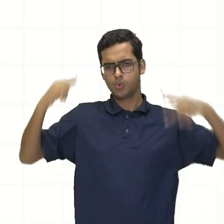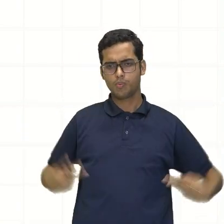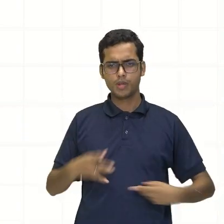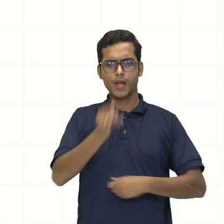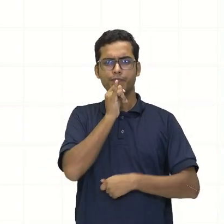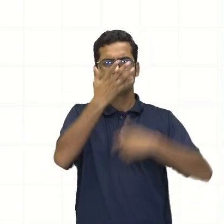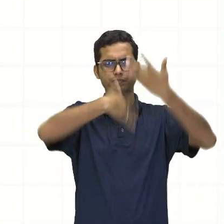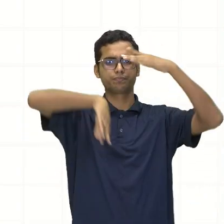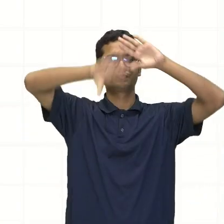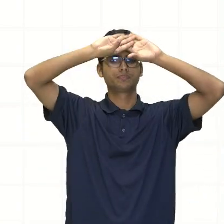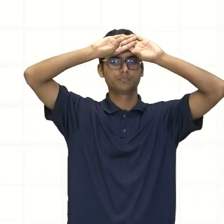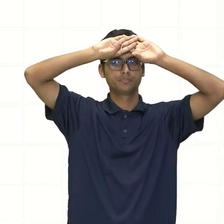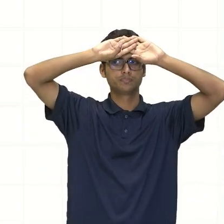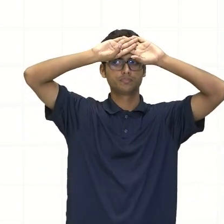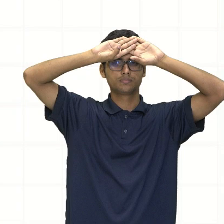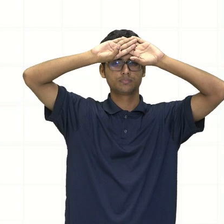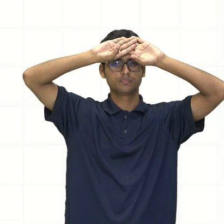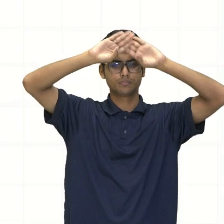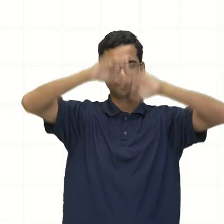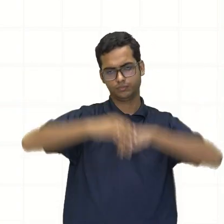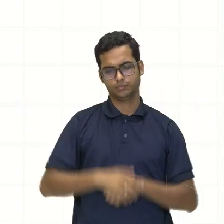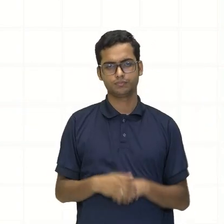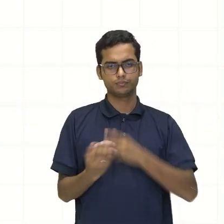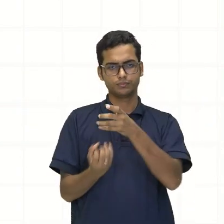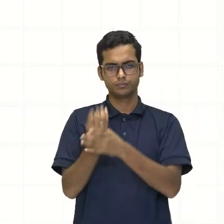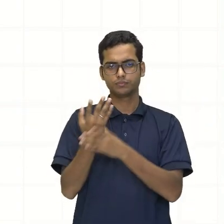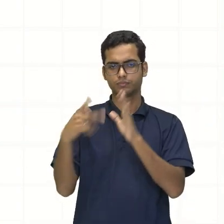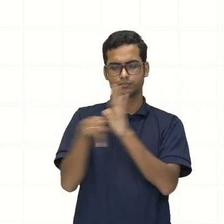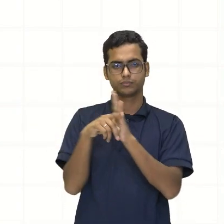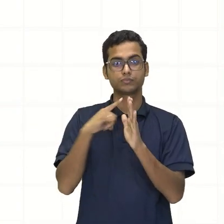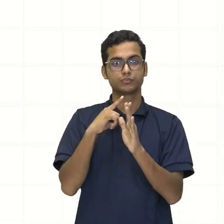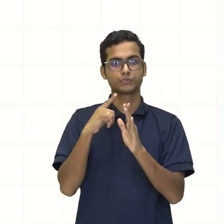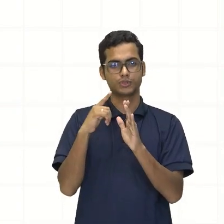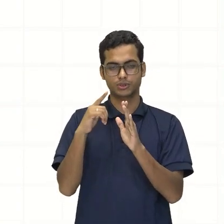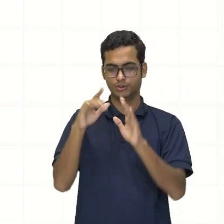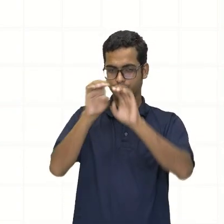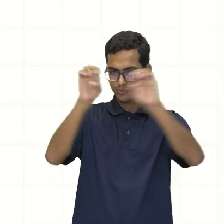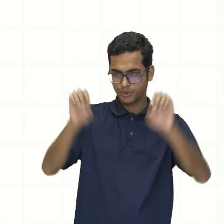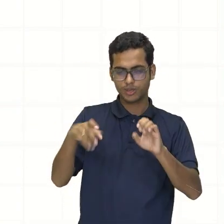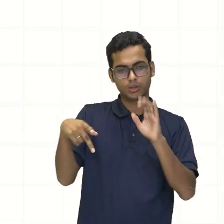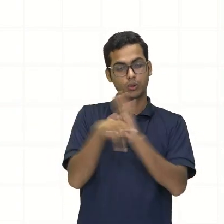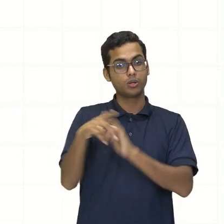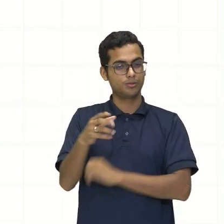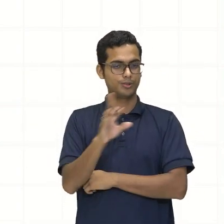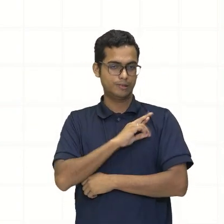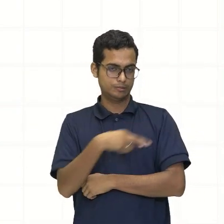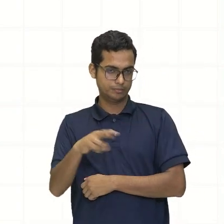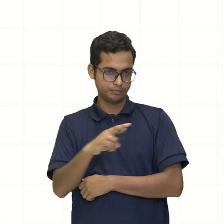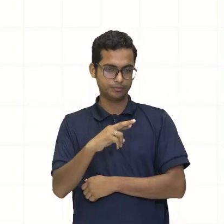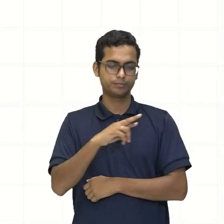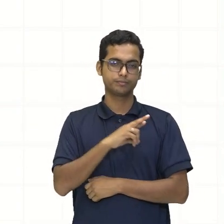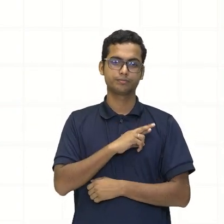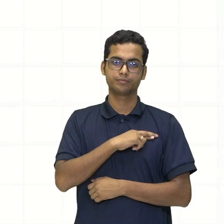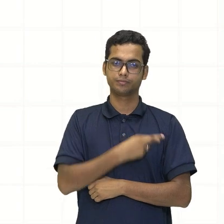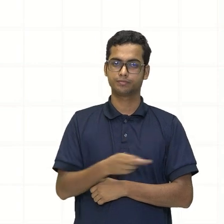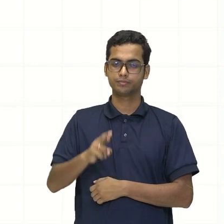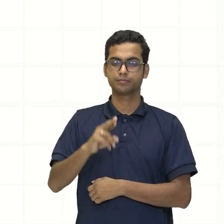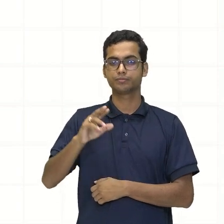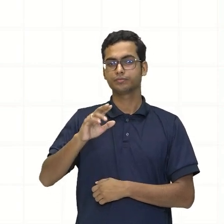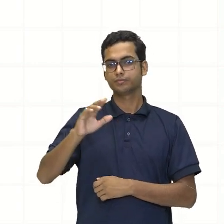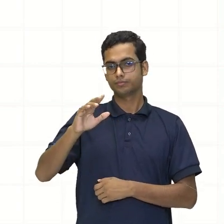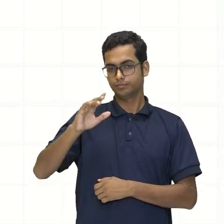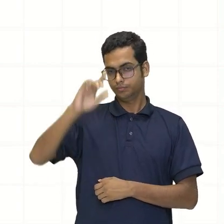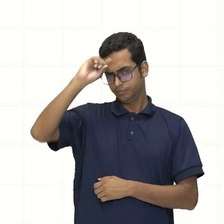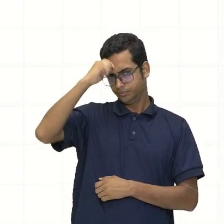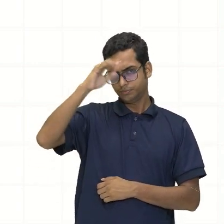religiosidade africana. Ok? Estrutura política,